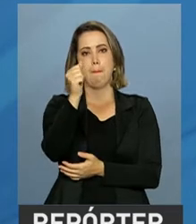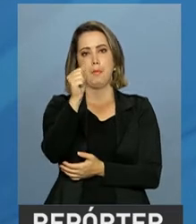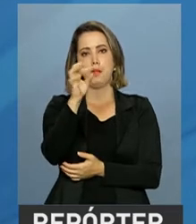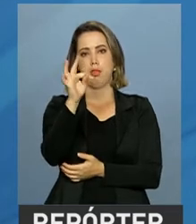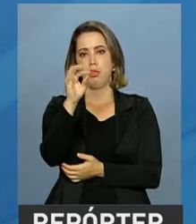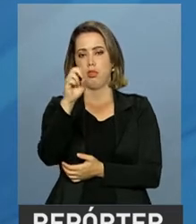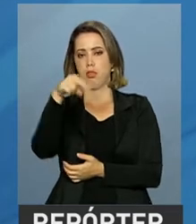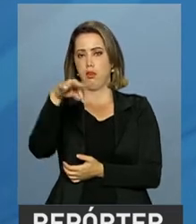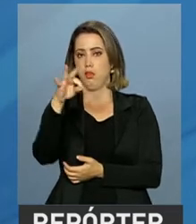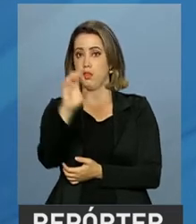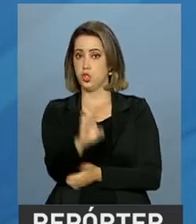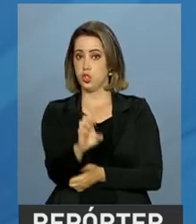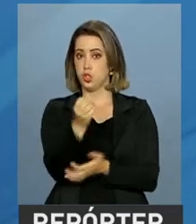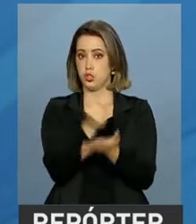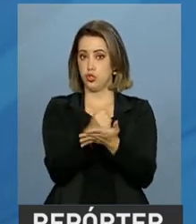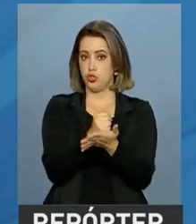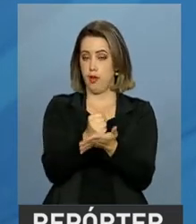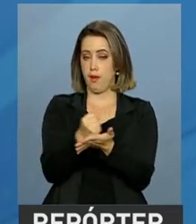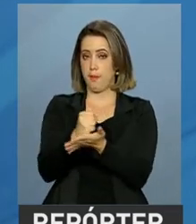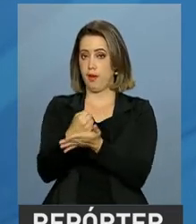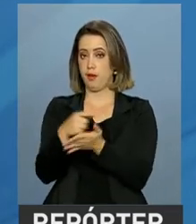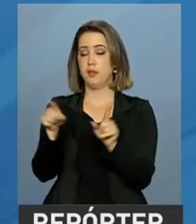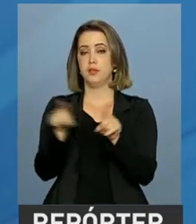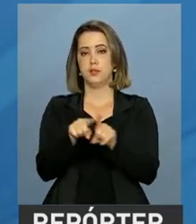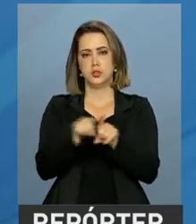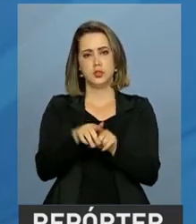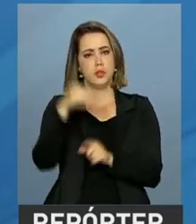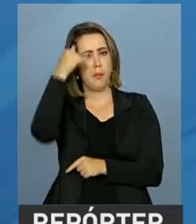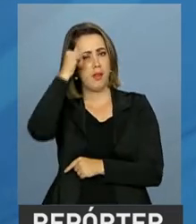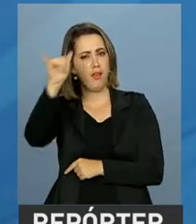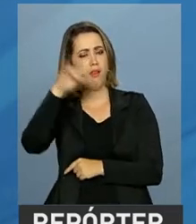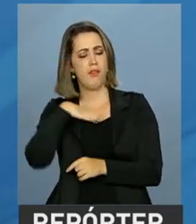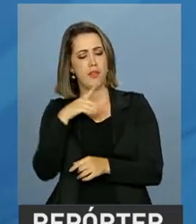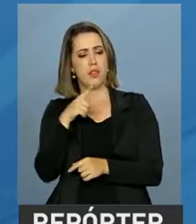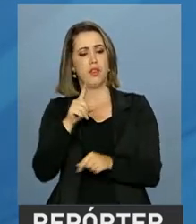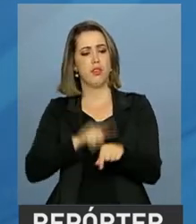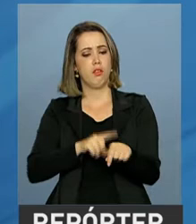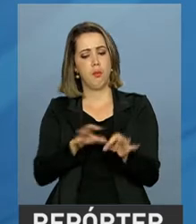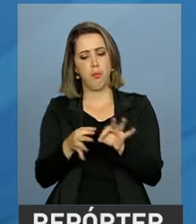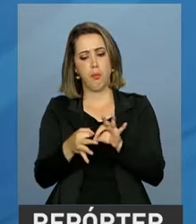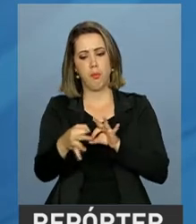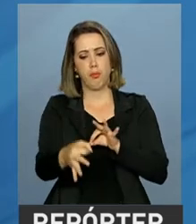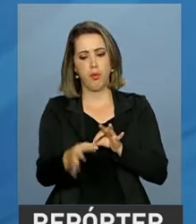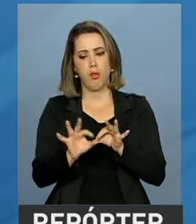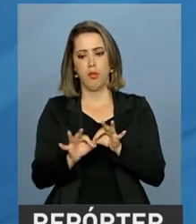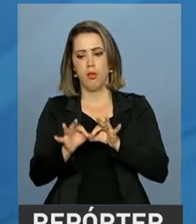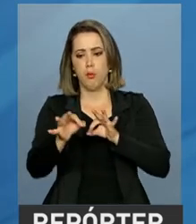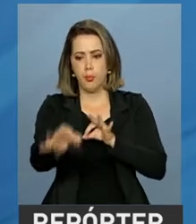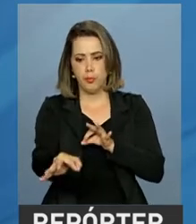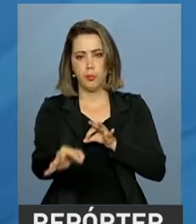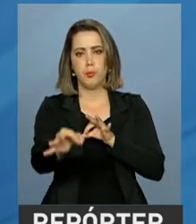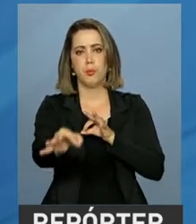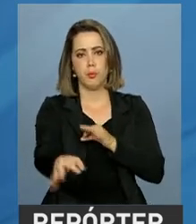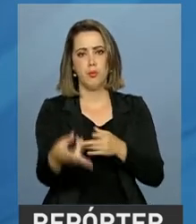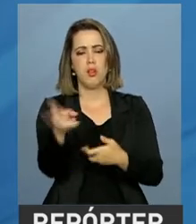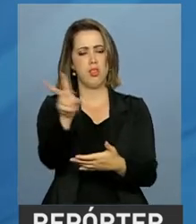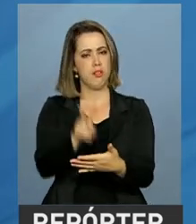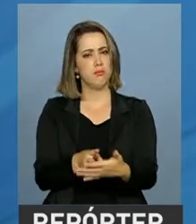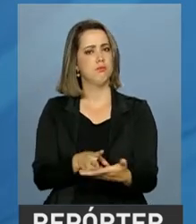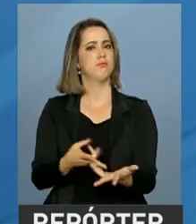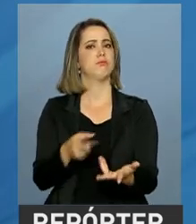também evitará extensões de prazo da patente devido ao tempo de análise do nppi